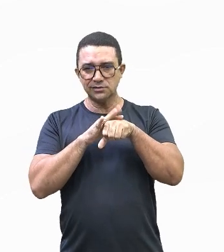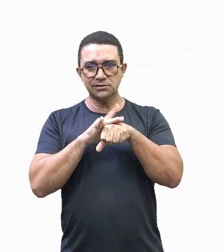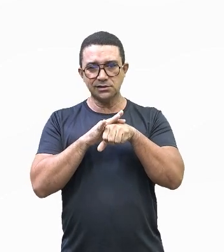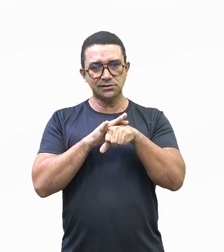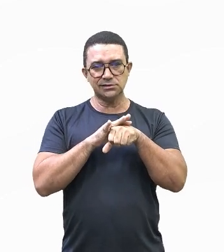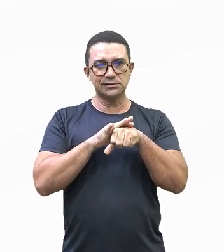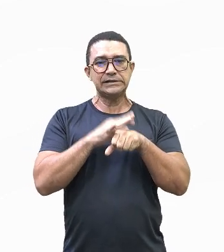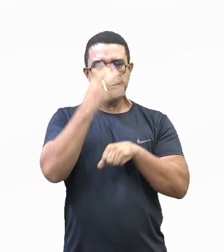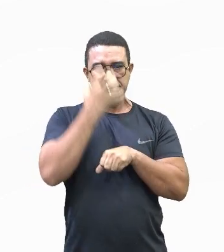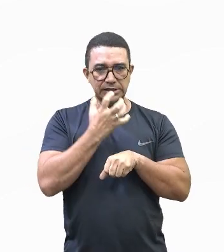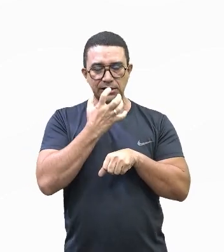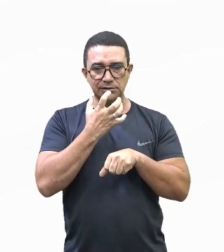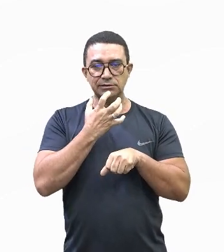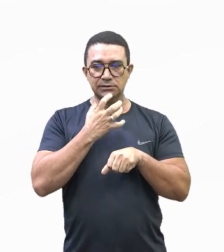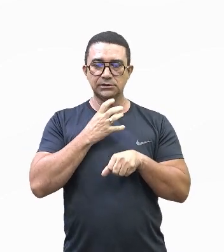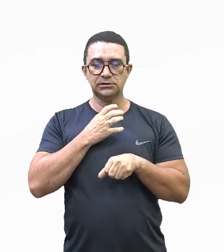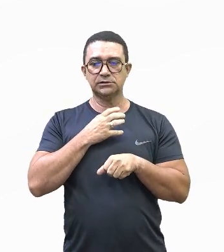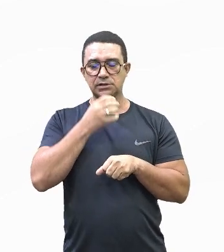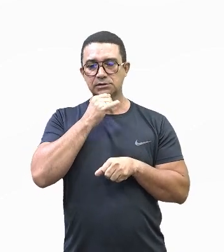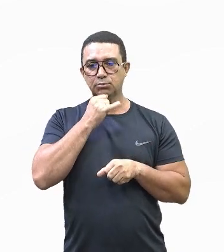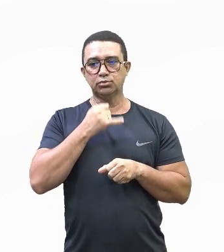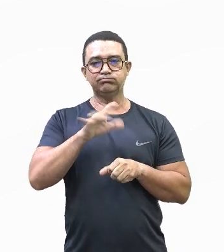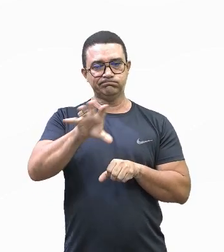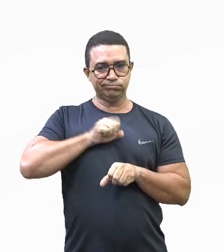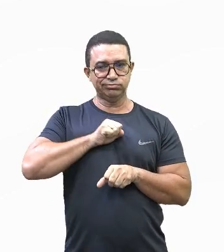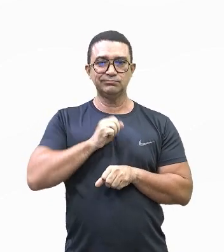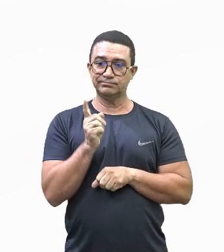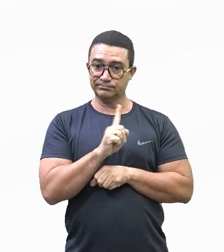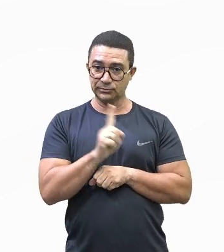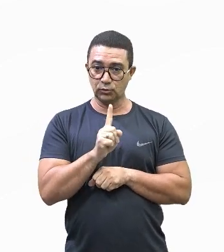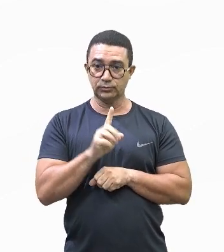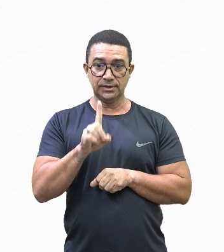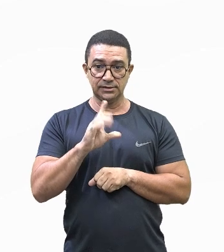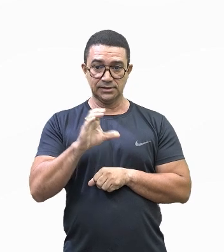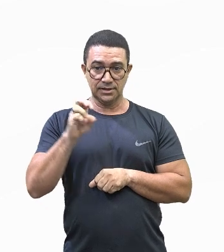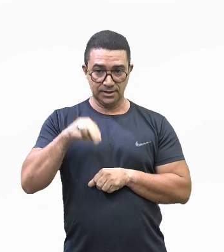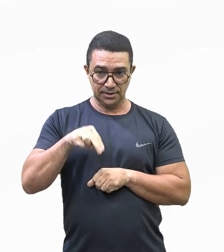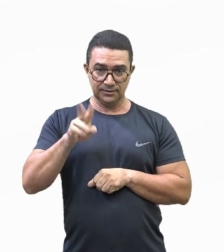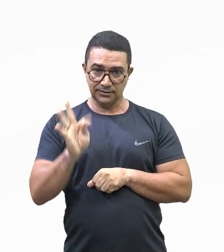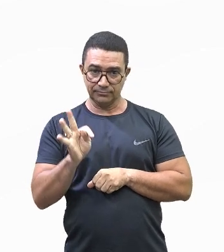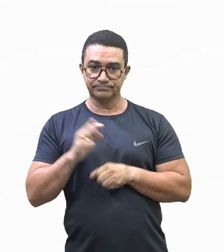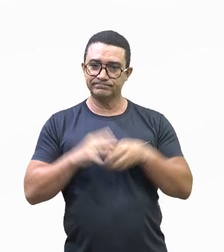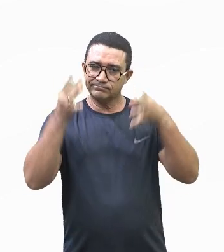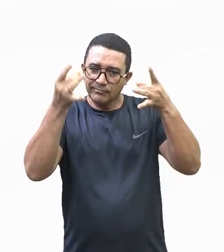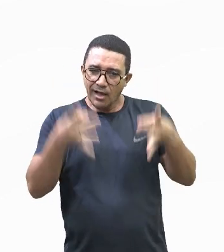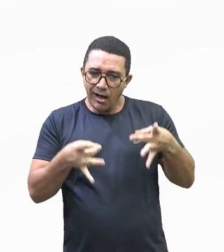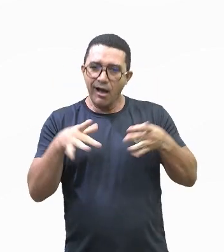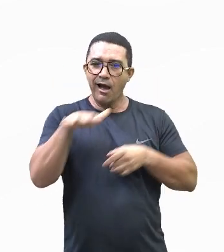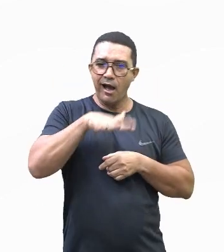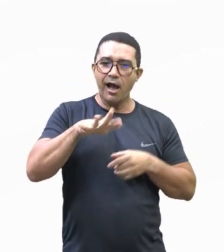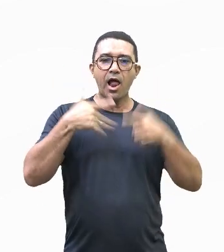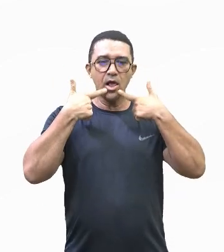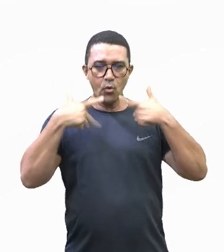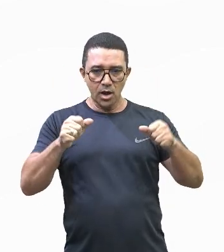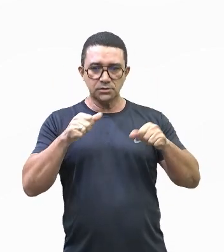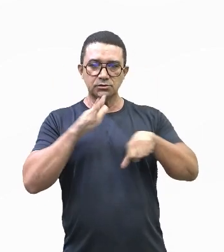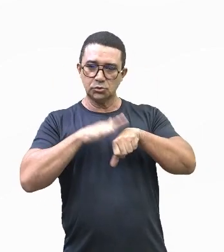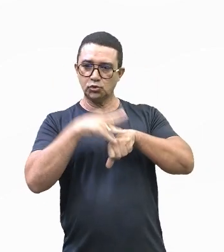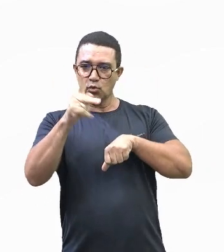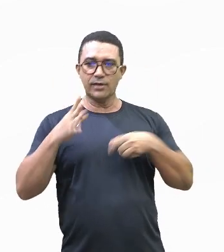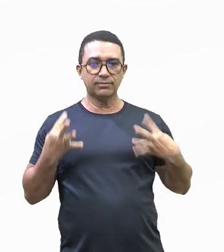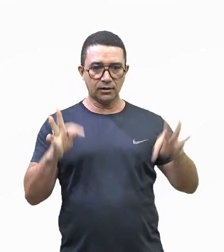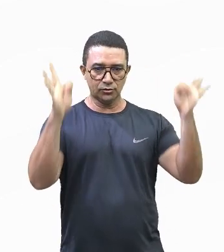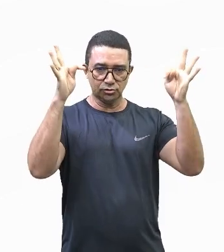crônicas não transmissíveis, DCNT. No detalhamento, na área de linguagens e suas tecnologias, nós